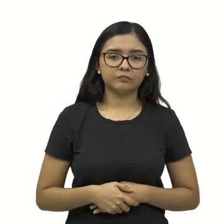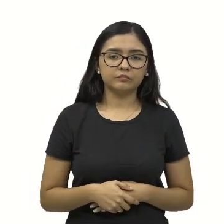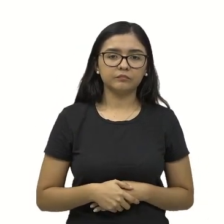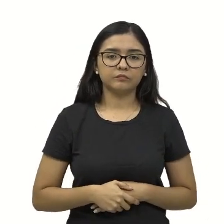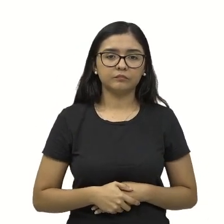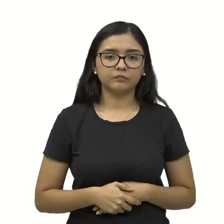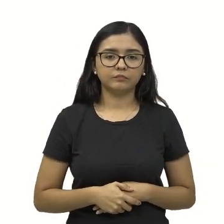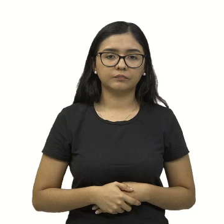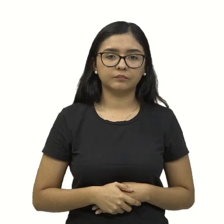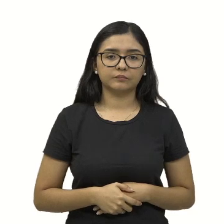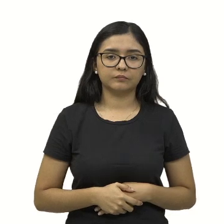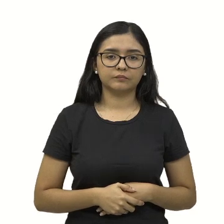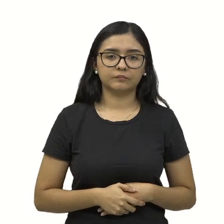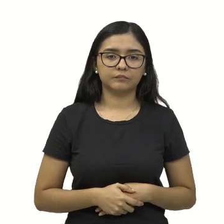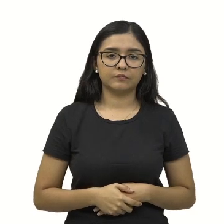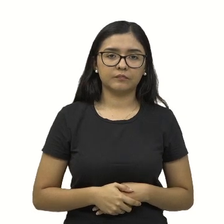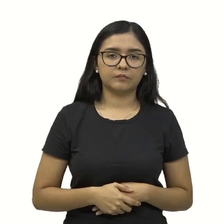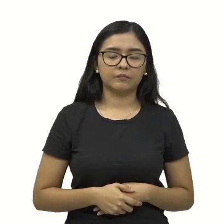Agora,